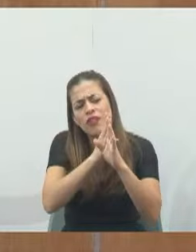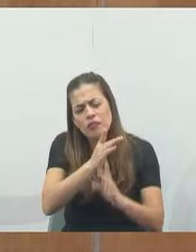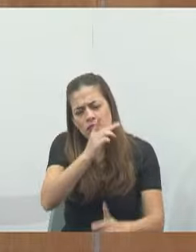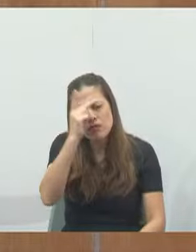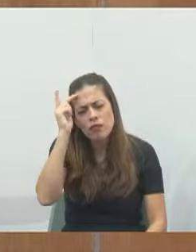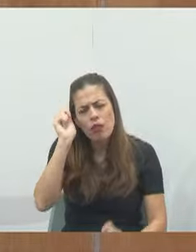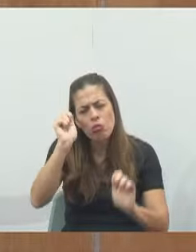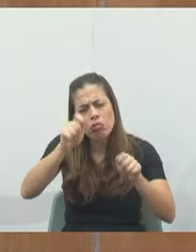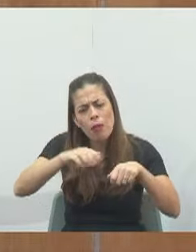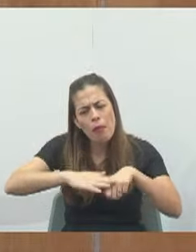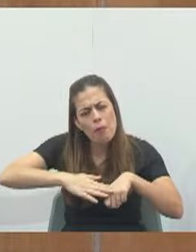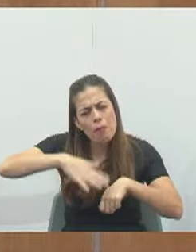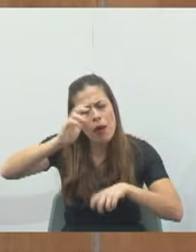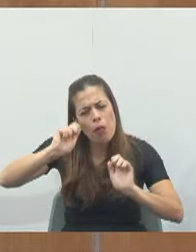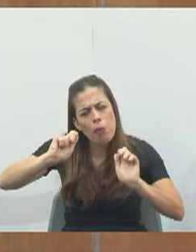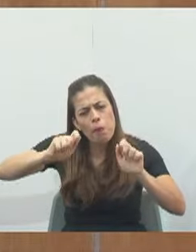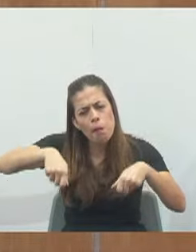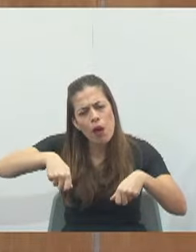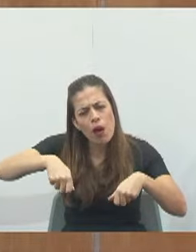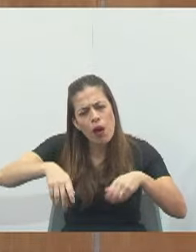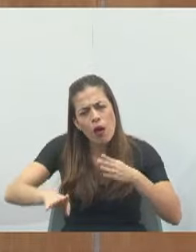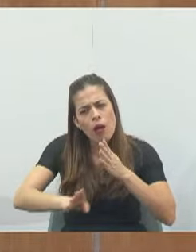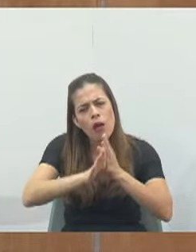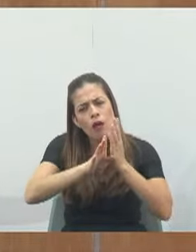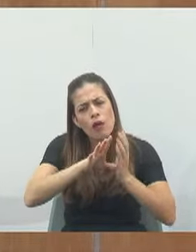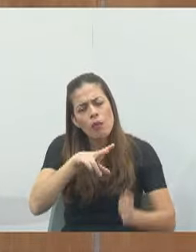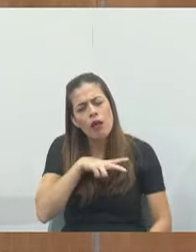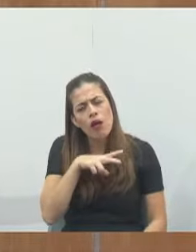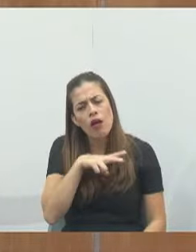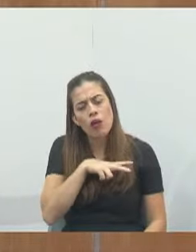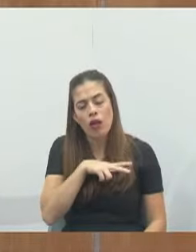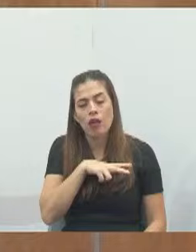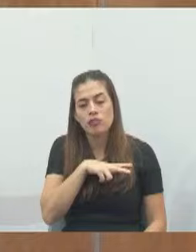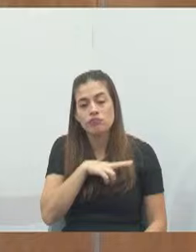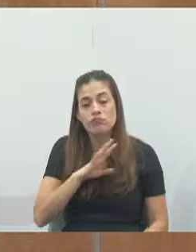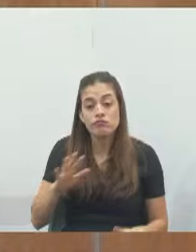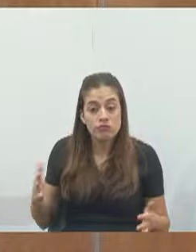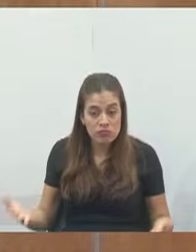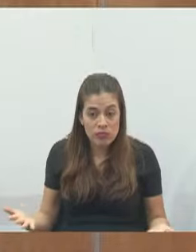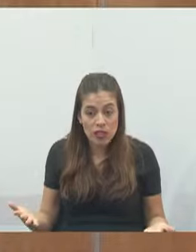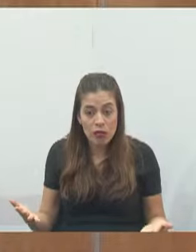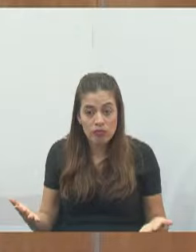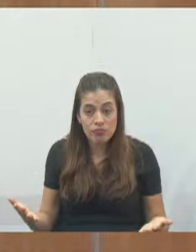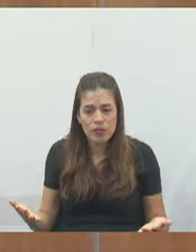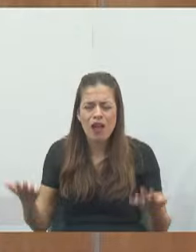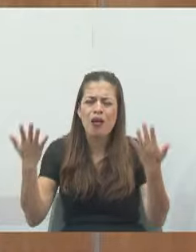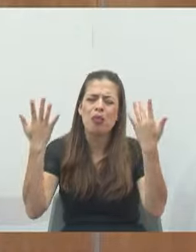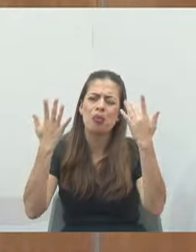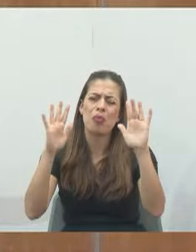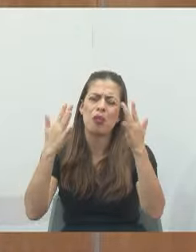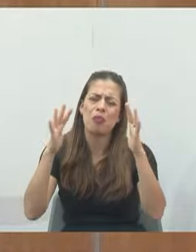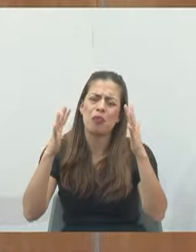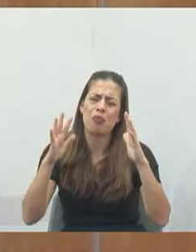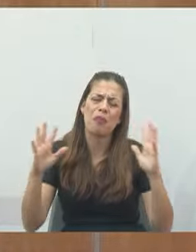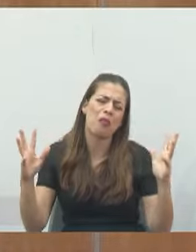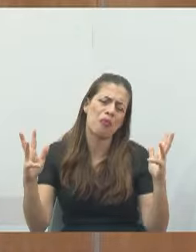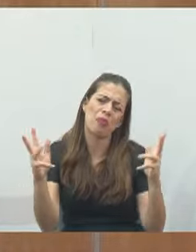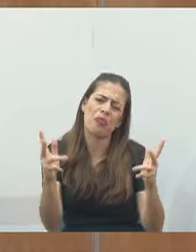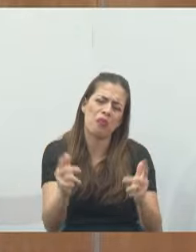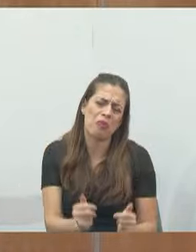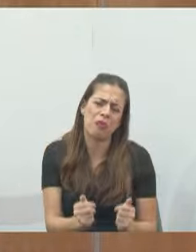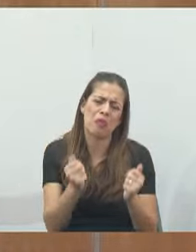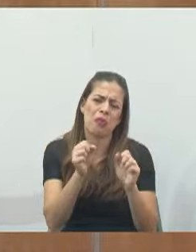competentes ou até mais competentes das que eu encontrei na iniciativa privada. Então, pessoal, palmas para esses brilhantes